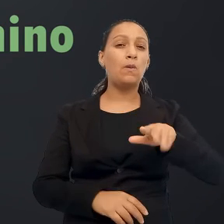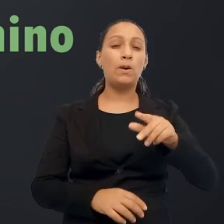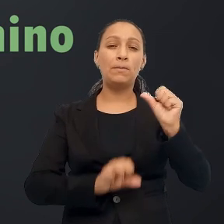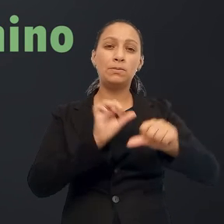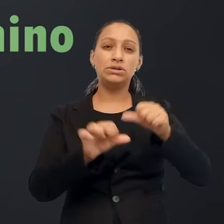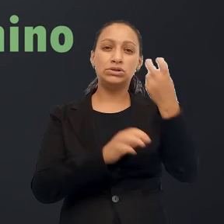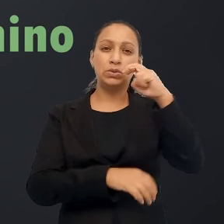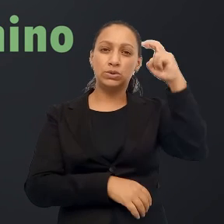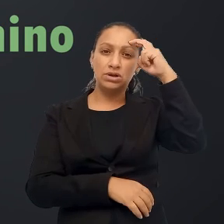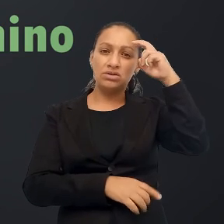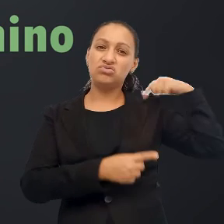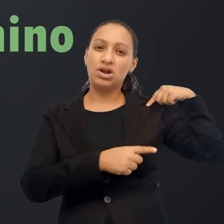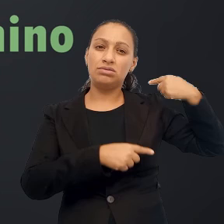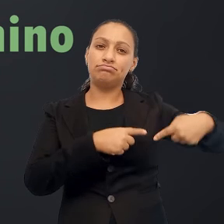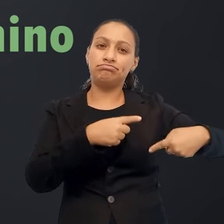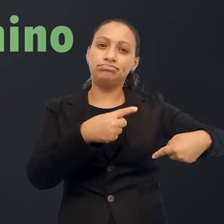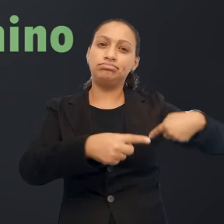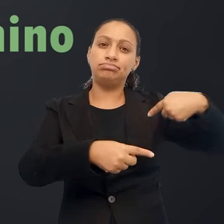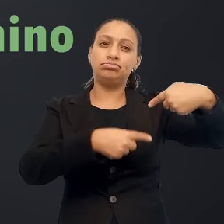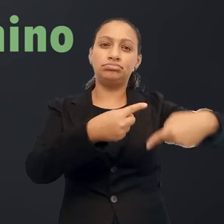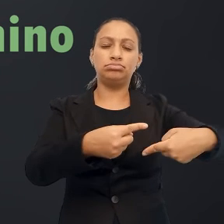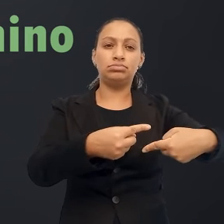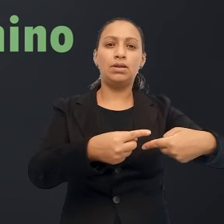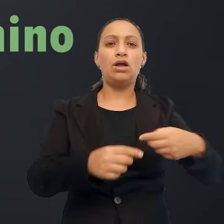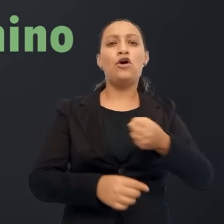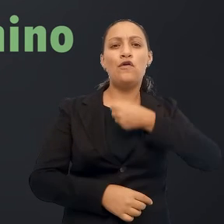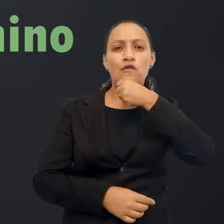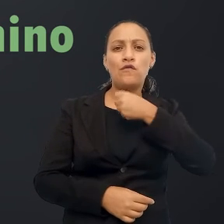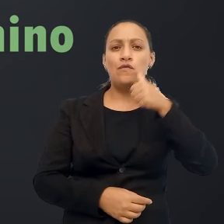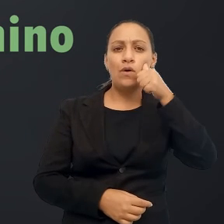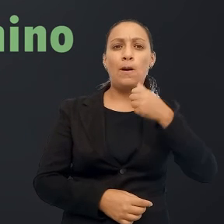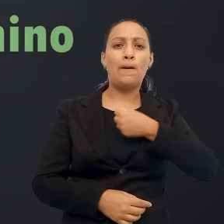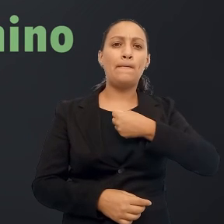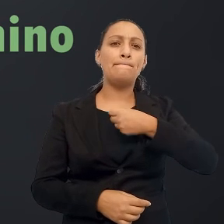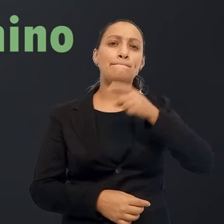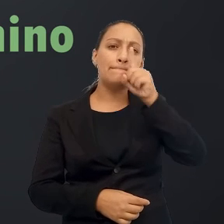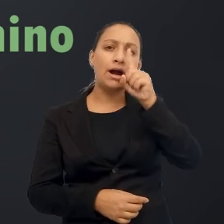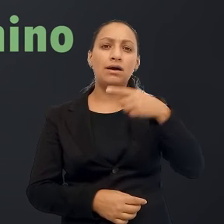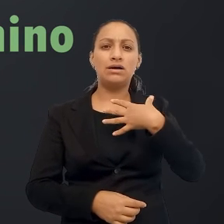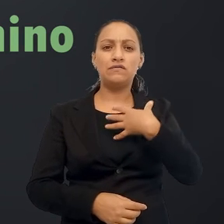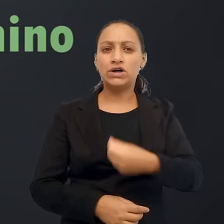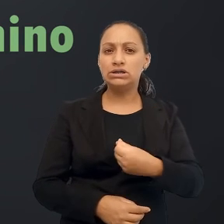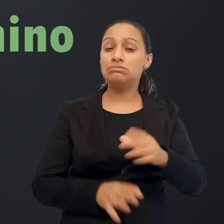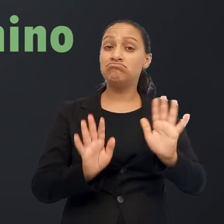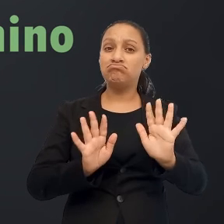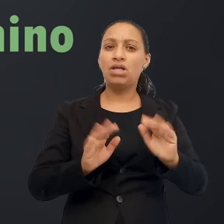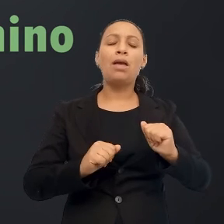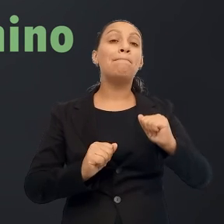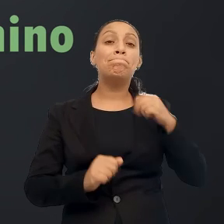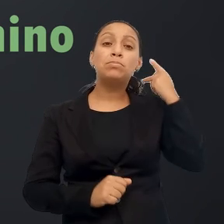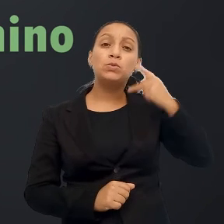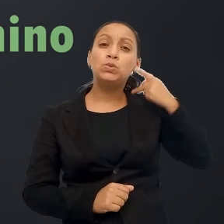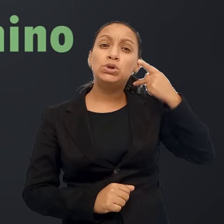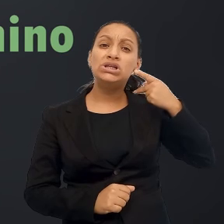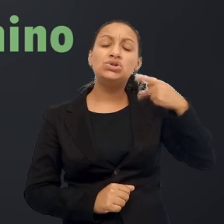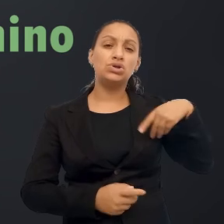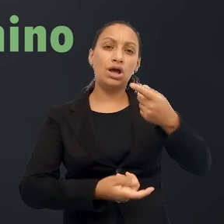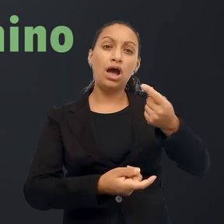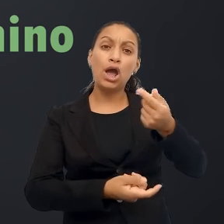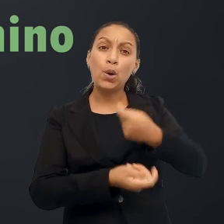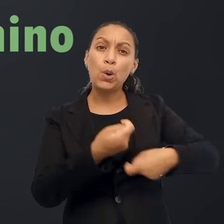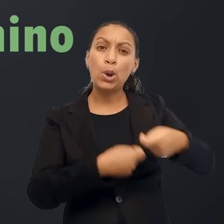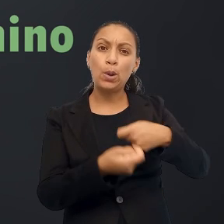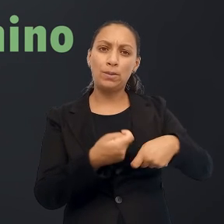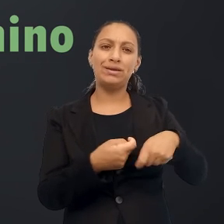cultural, de geração em geração, de vó, mãe e filha. A gente tem uma mudança política e